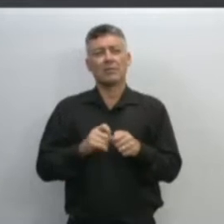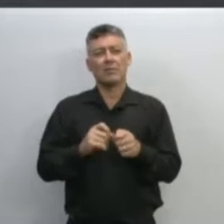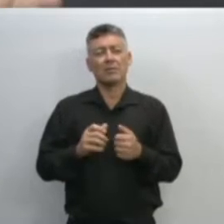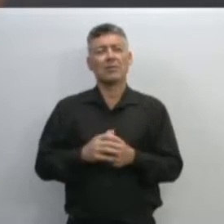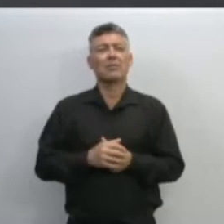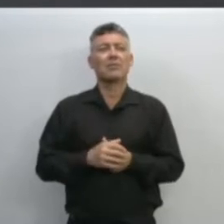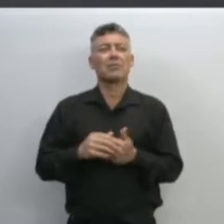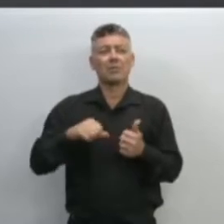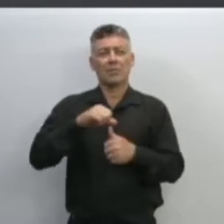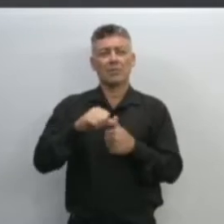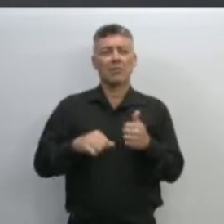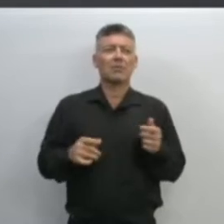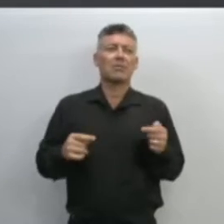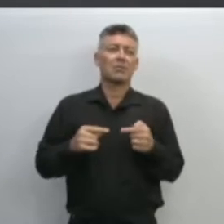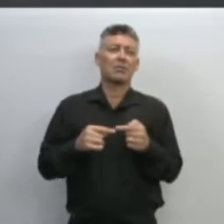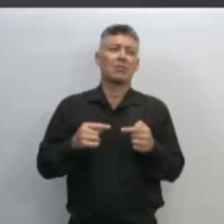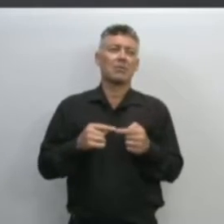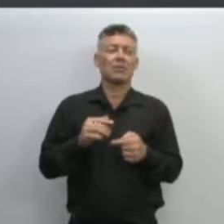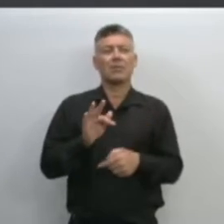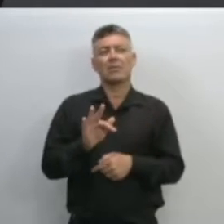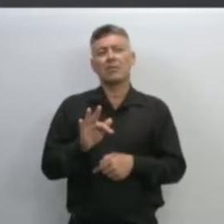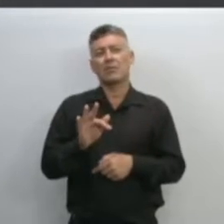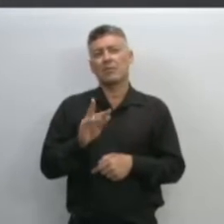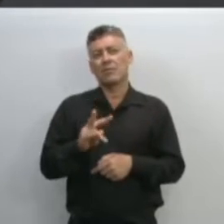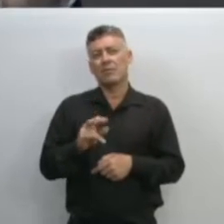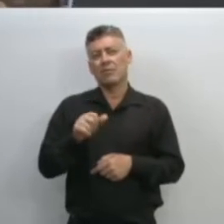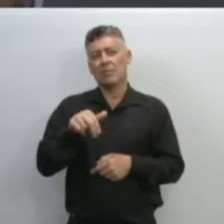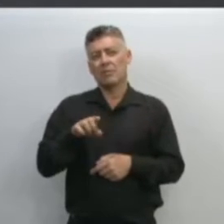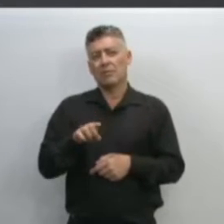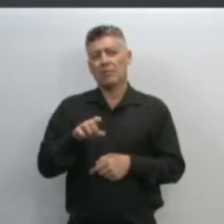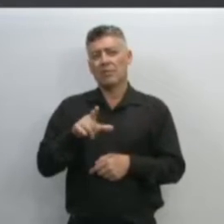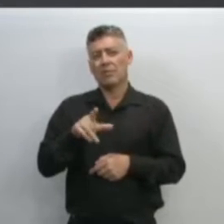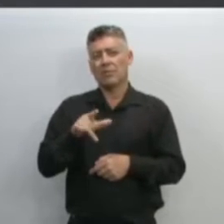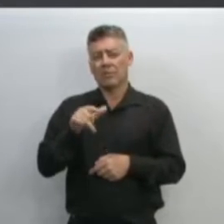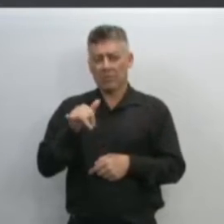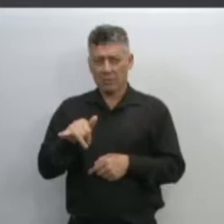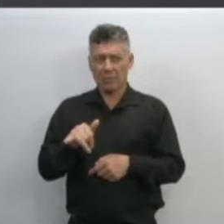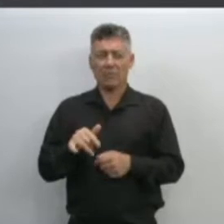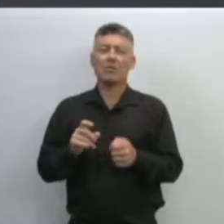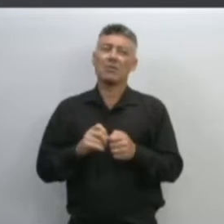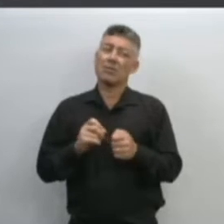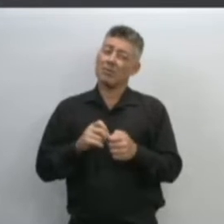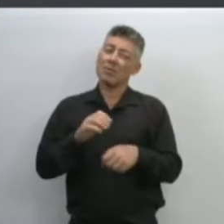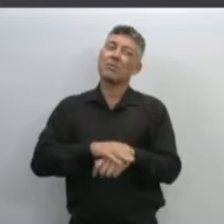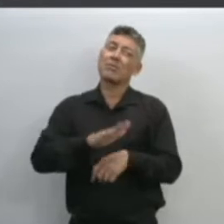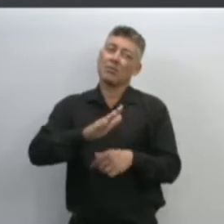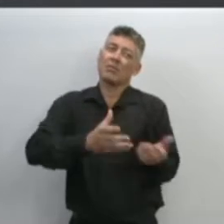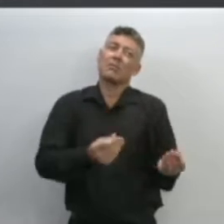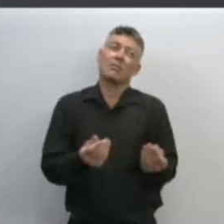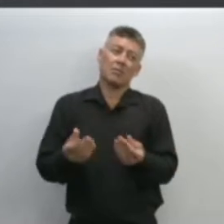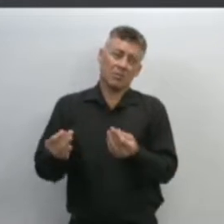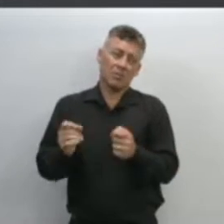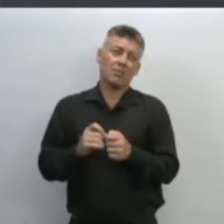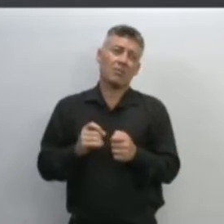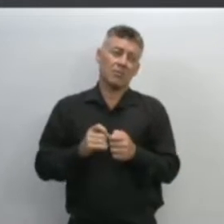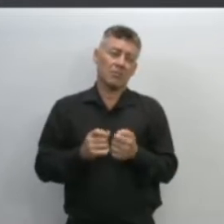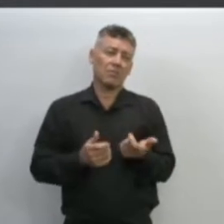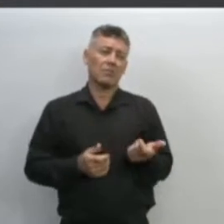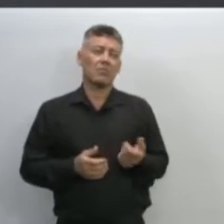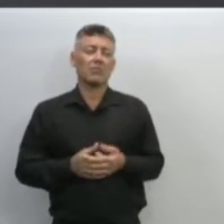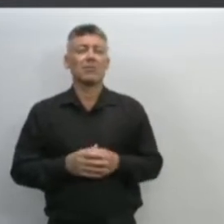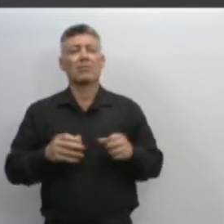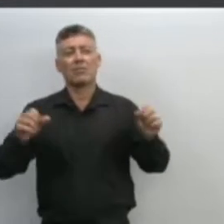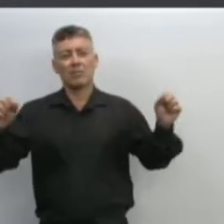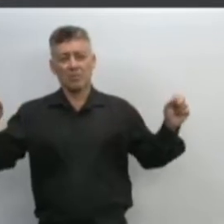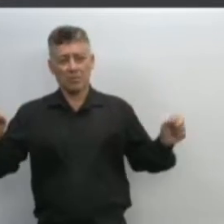reforma no Teatro São João Vanderlei, mas tem que fazer muito pelo Alecrim. Os ambulantes precisam de um shopping